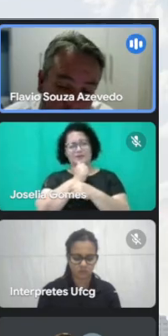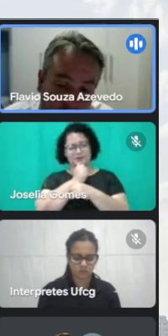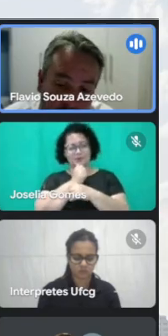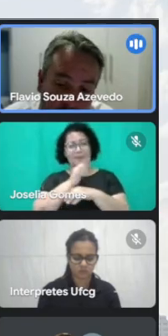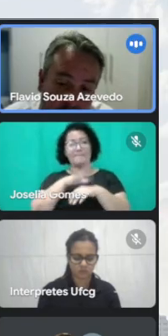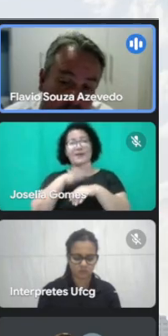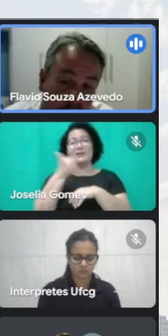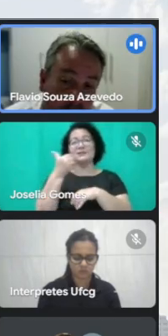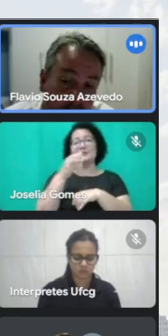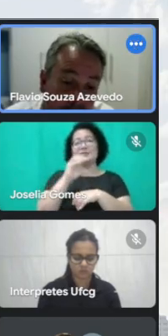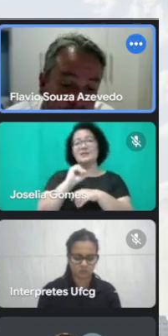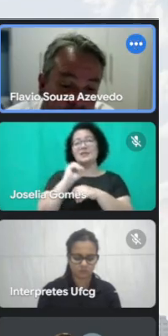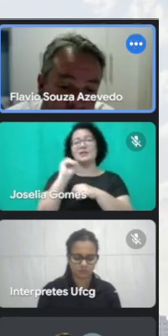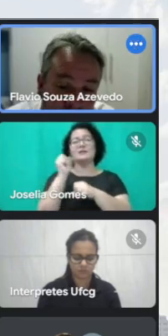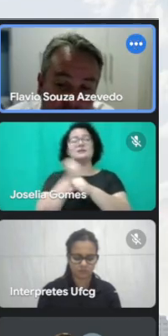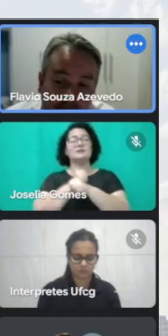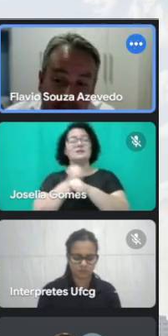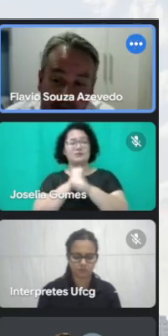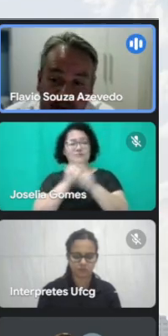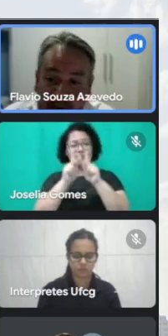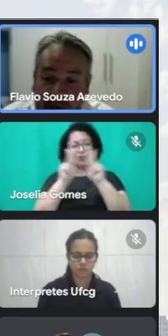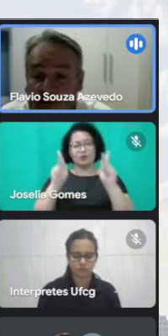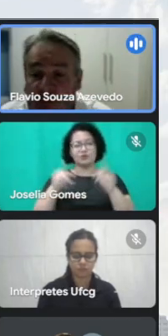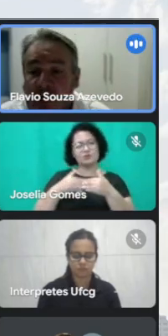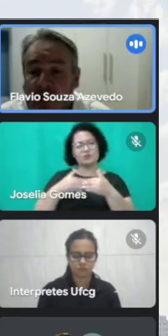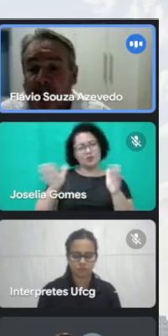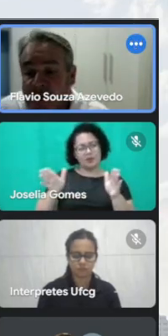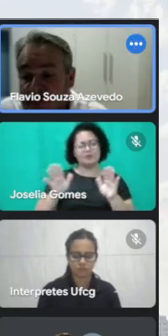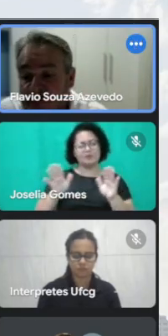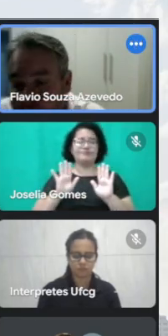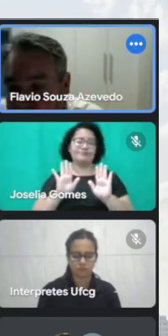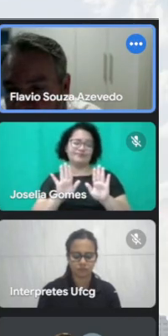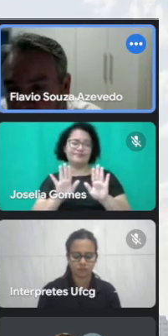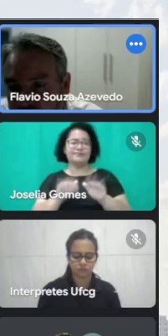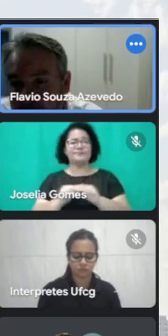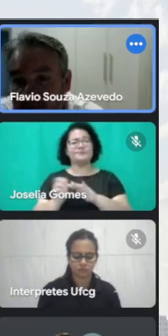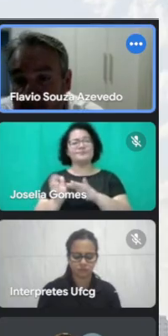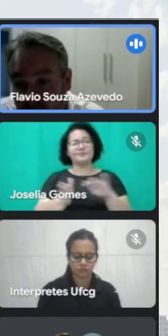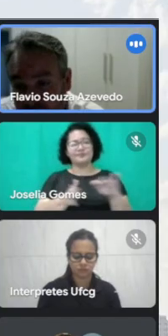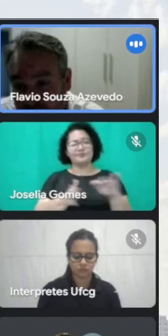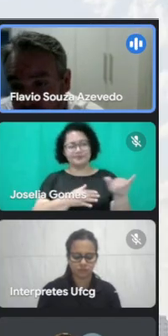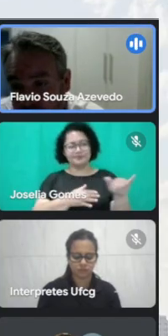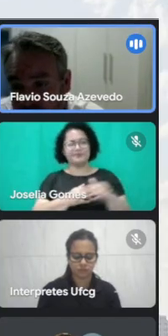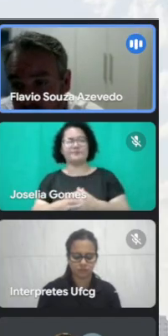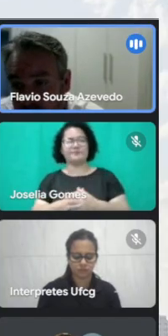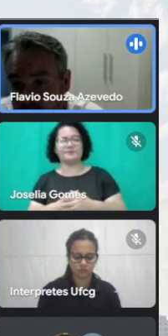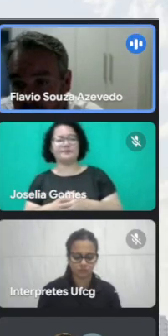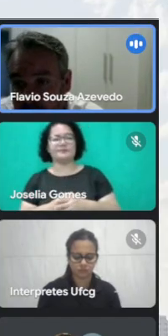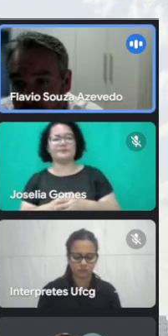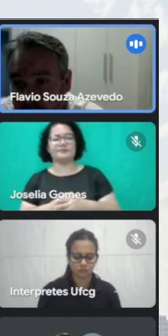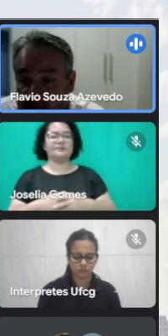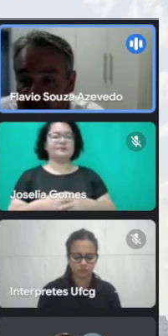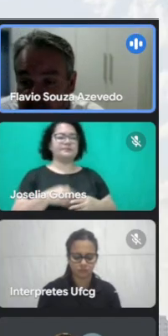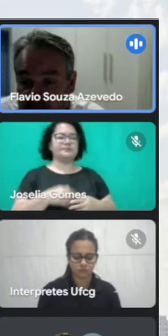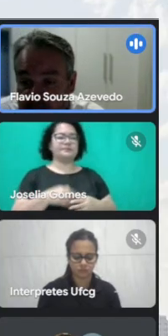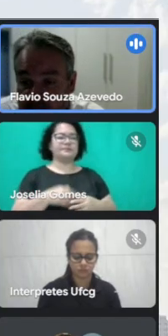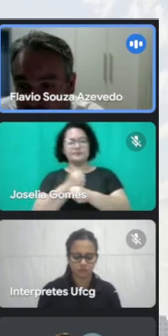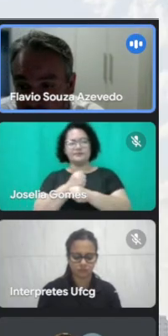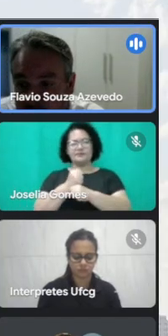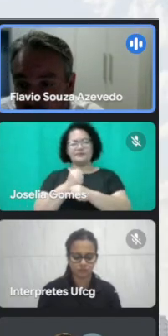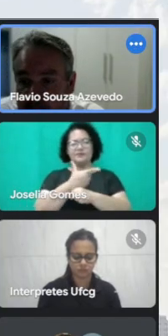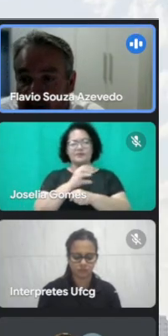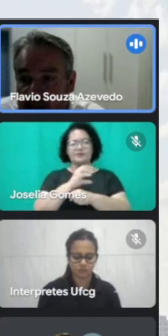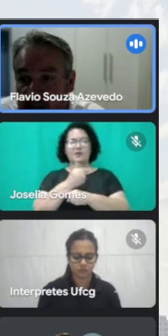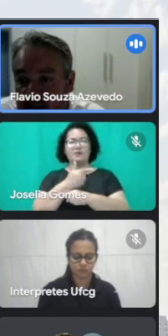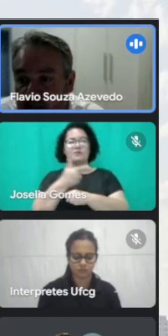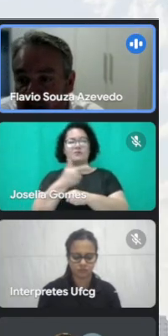anos para o projeto ser inaugurado. Mas, enfim, né, eles, né, em 2022, né, eles pegaram essa